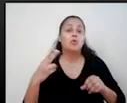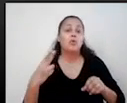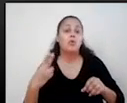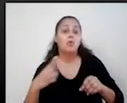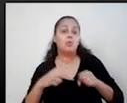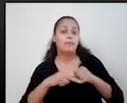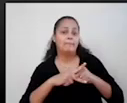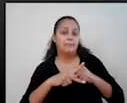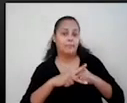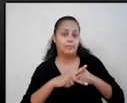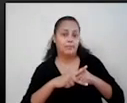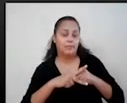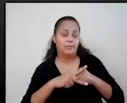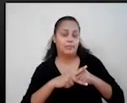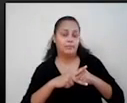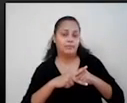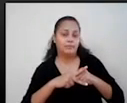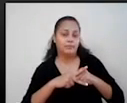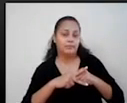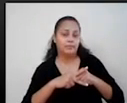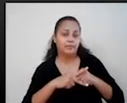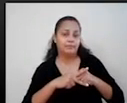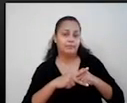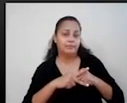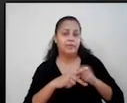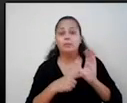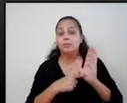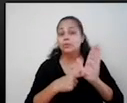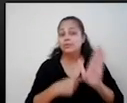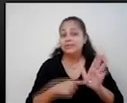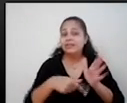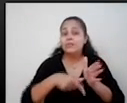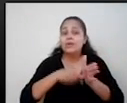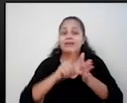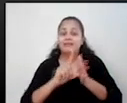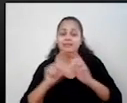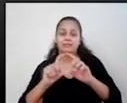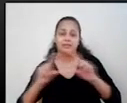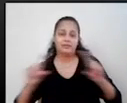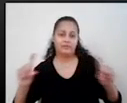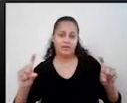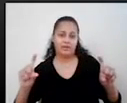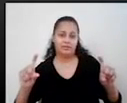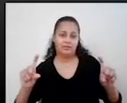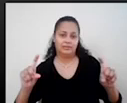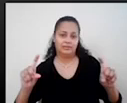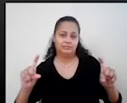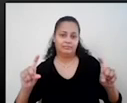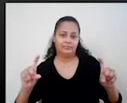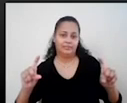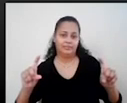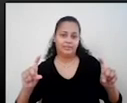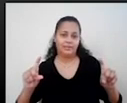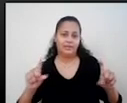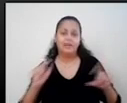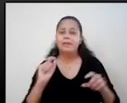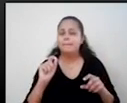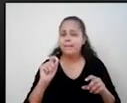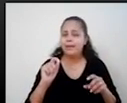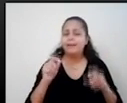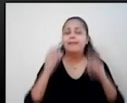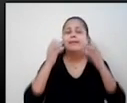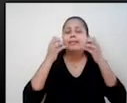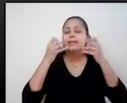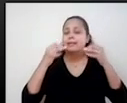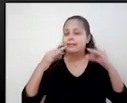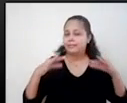um pronome que tem natureza substantiva aí, mencionado antes da minha oração. Então, é para justamente deixar mais